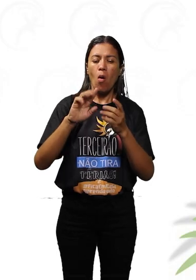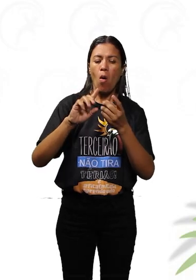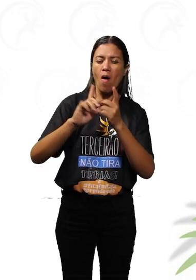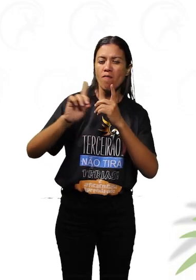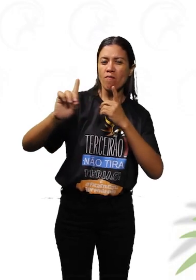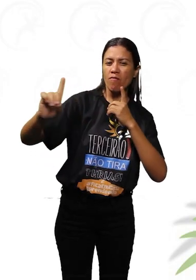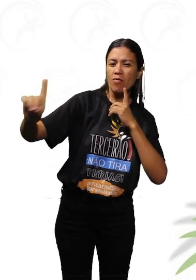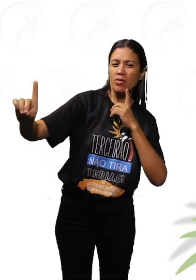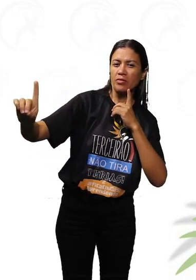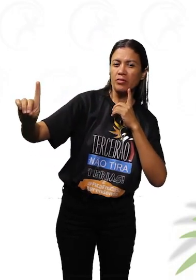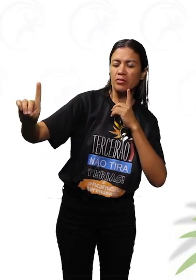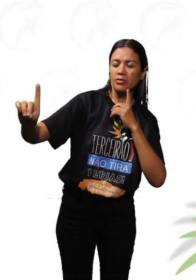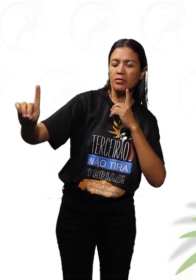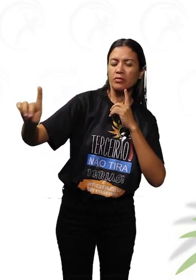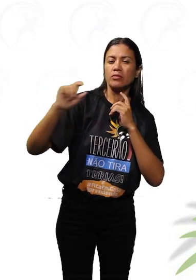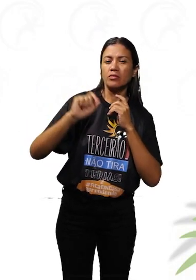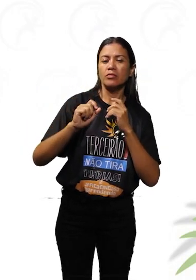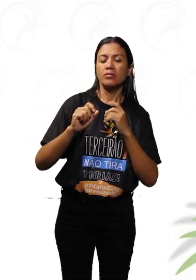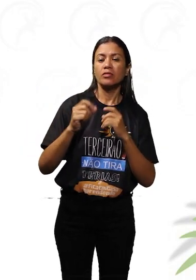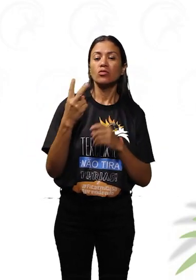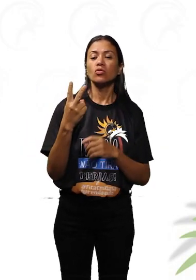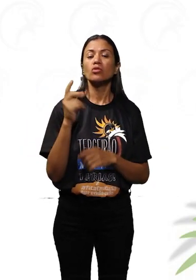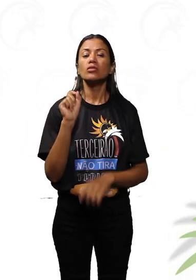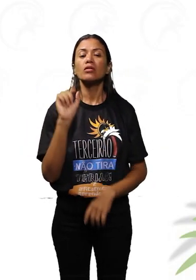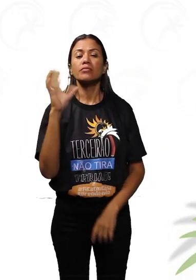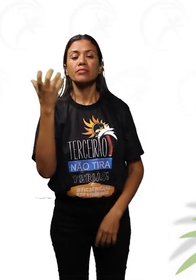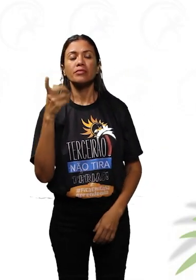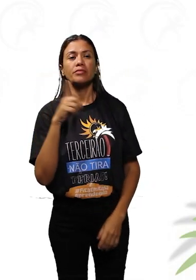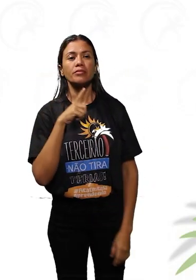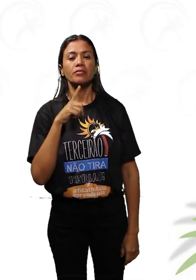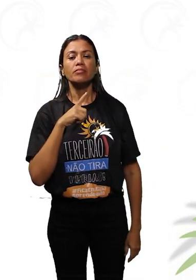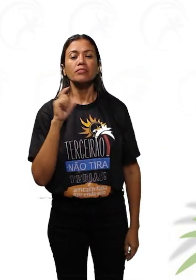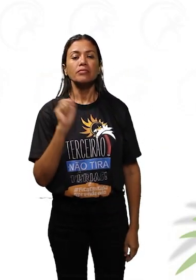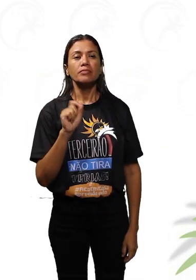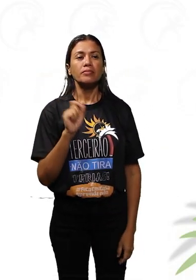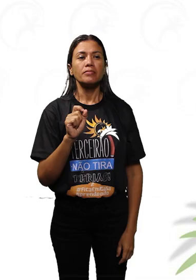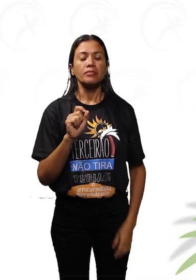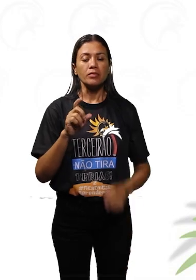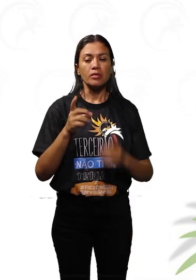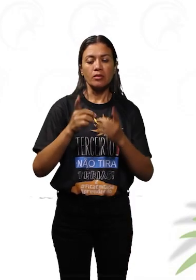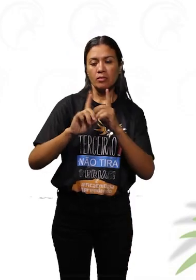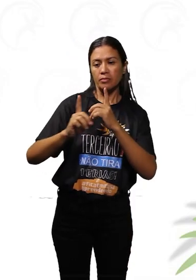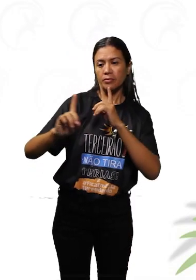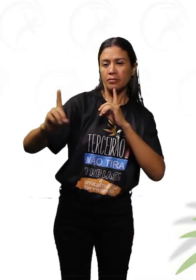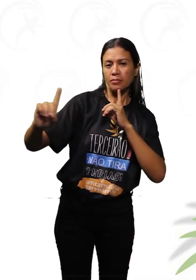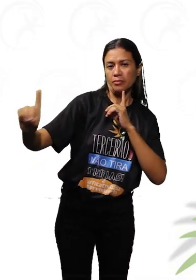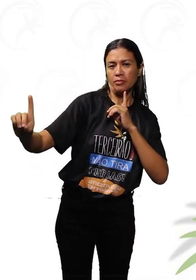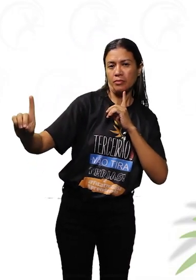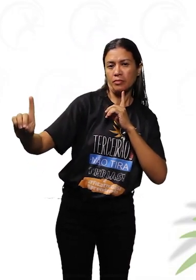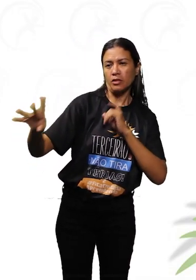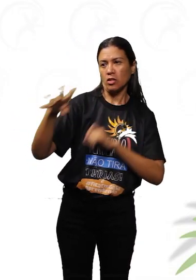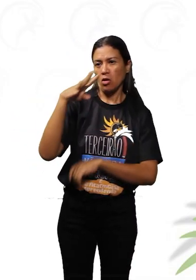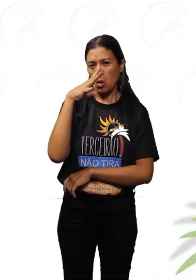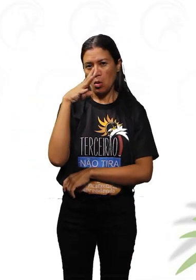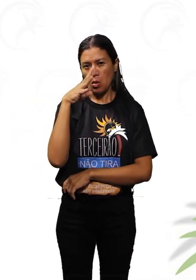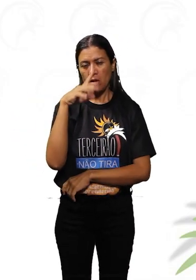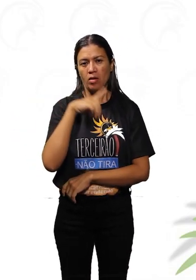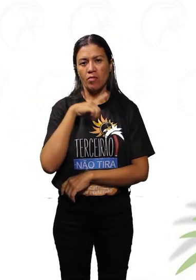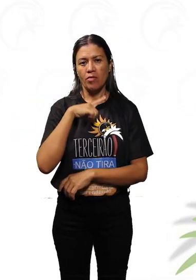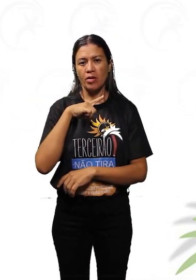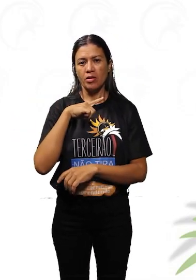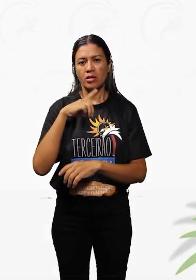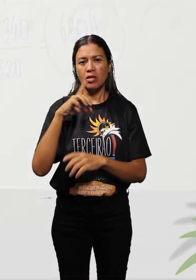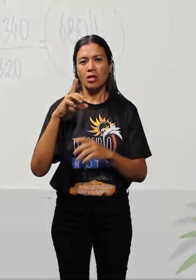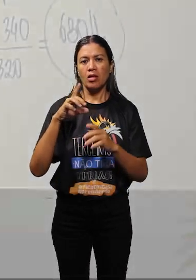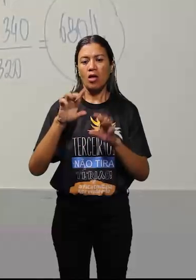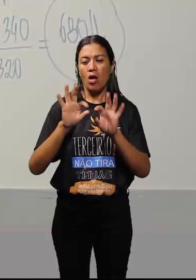em relação ao lambda normal. Se eu vou ter um alongamento, um maior lambda, consequentemente vou ter menor frequência. E aí tu